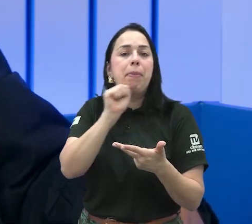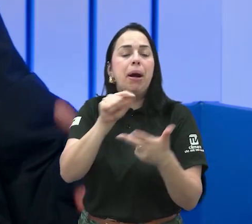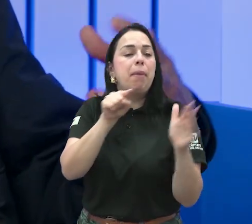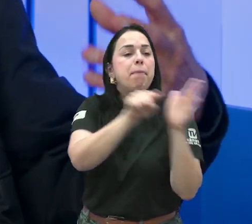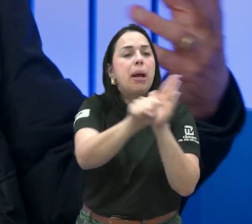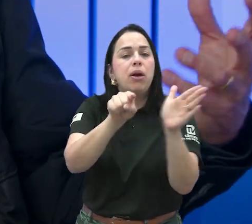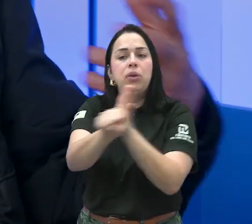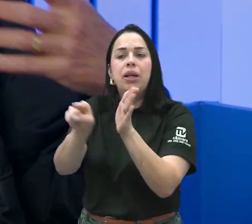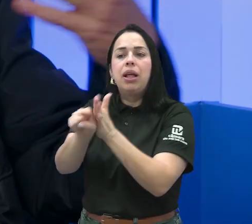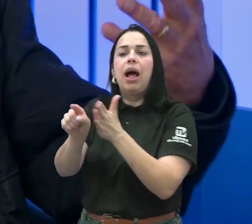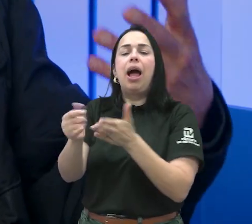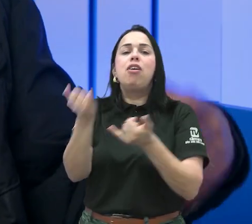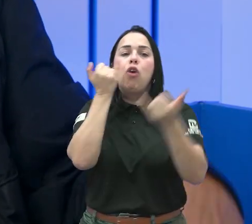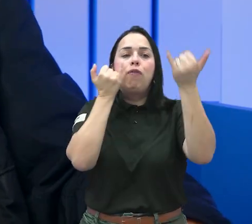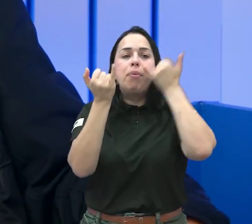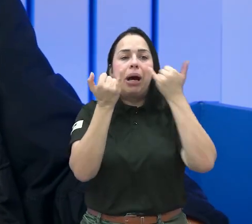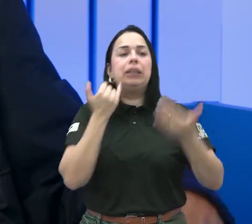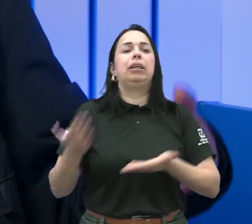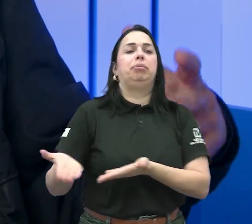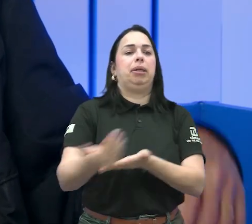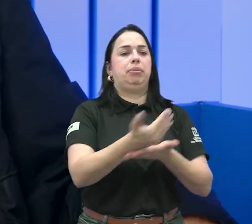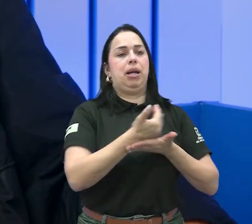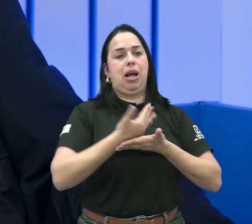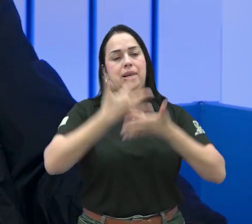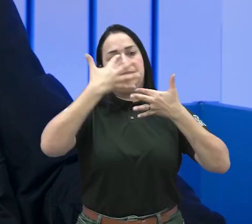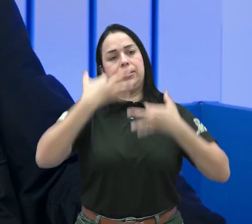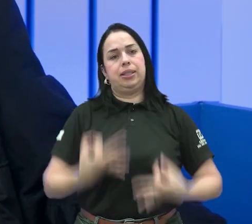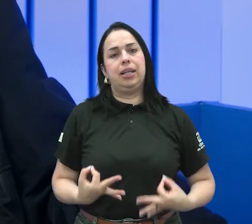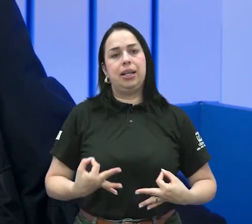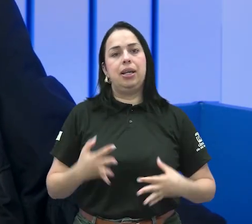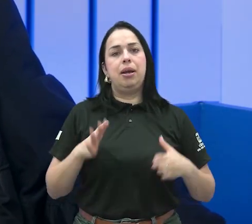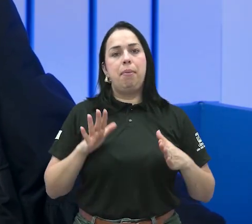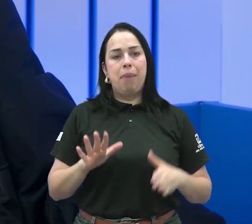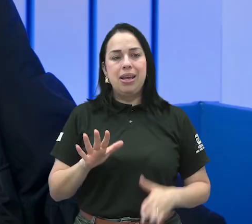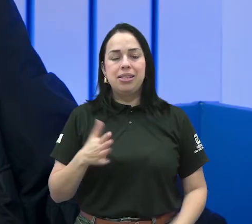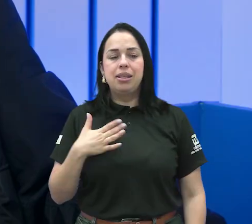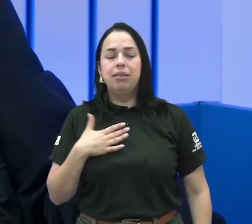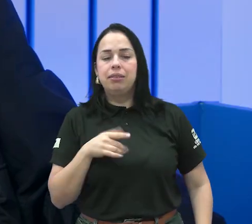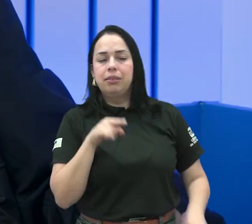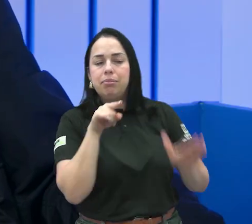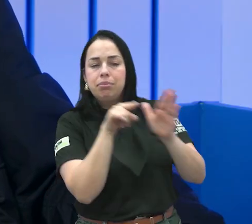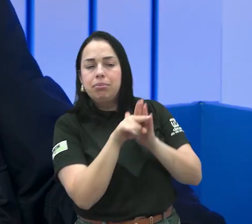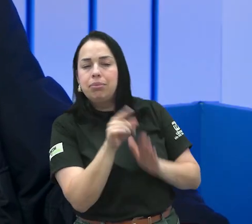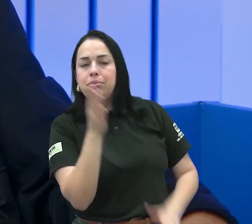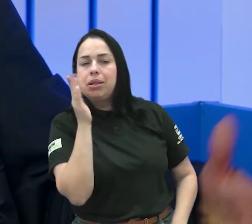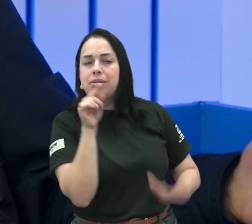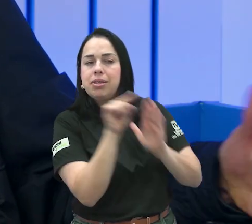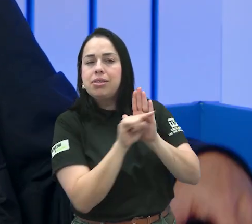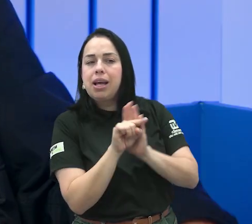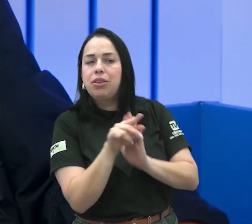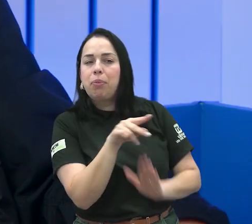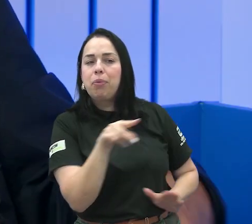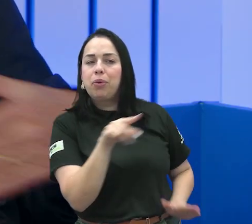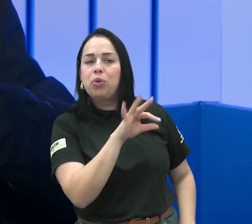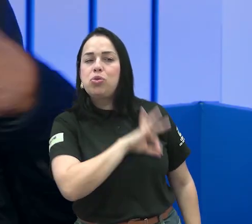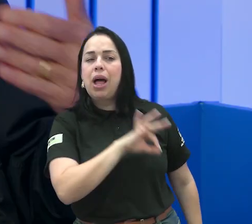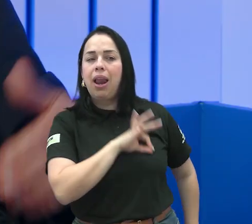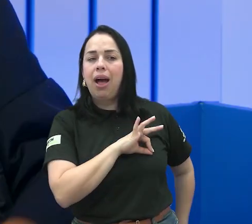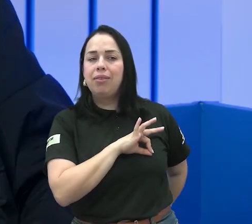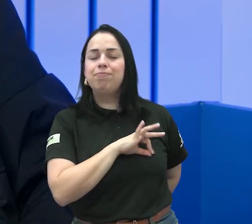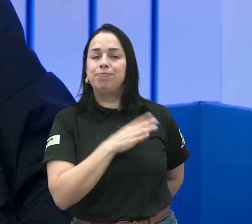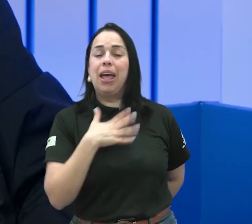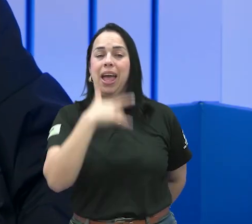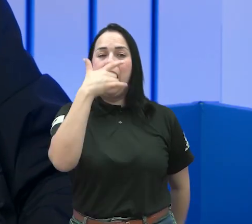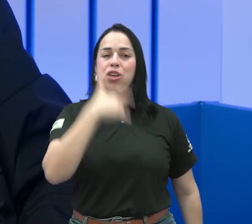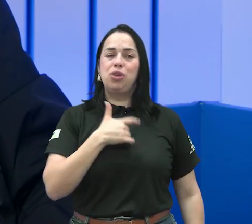e aí sim eu teria um dado mais confiável. Mas eu acredito que, a começar pelo salário do professor, né, a gente sabe, eu sou professor e eu